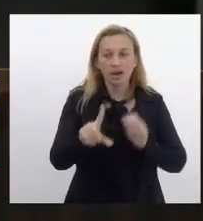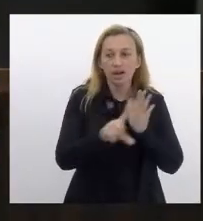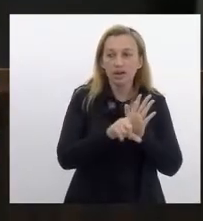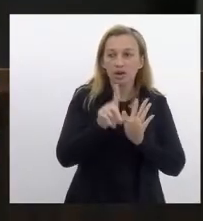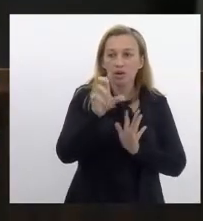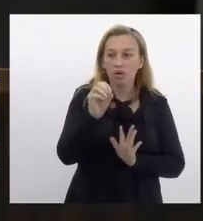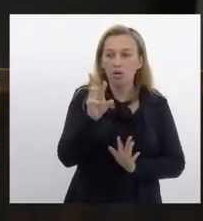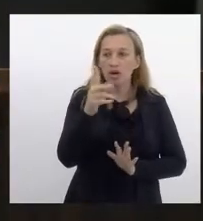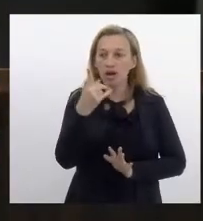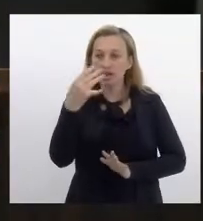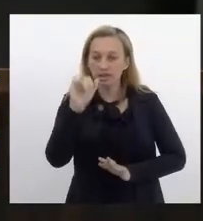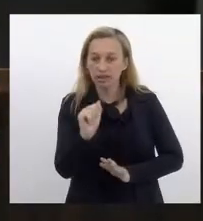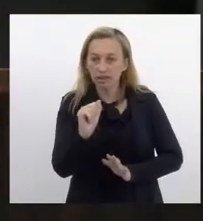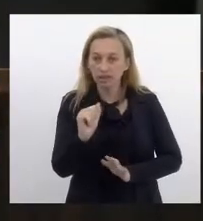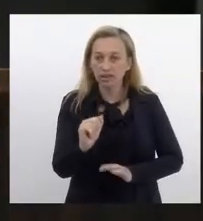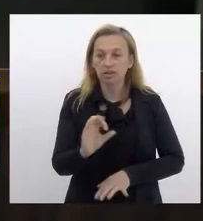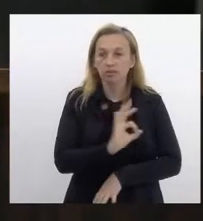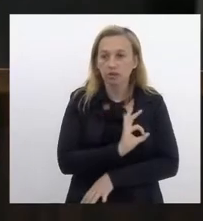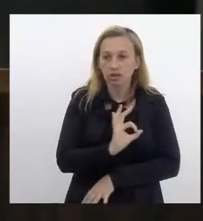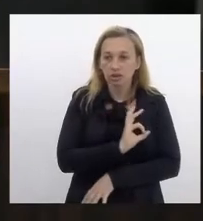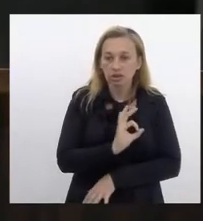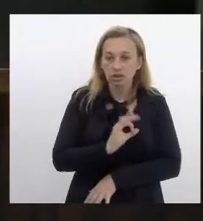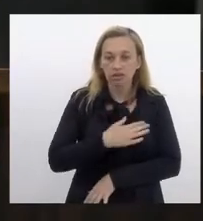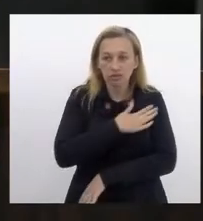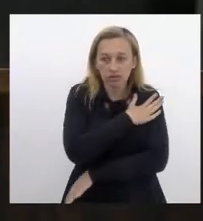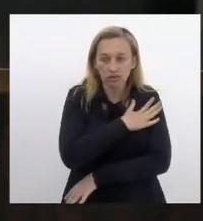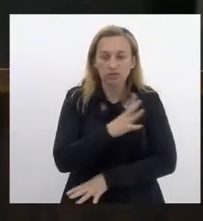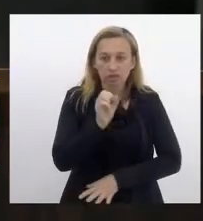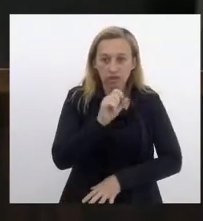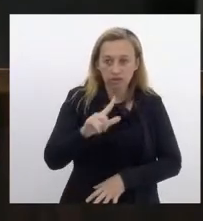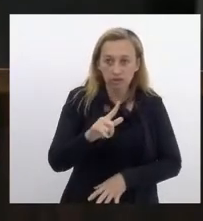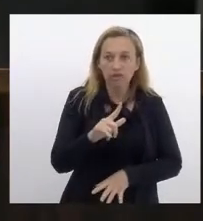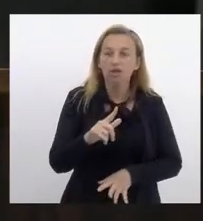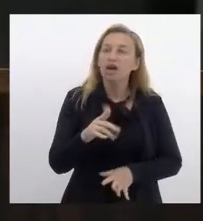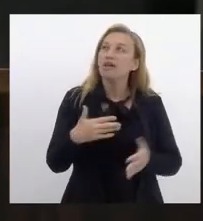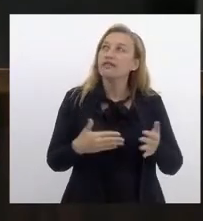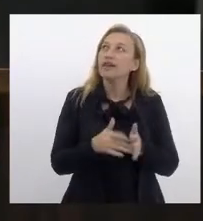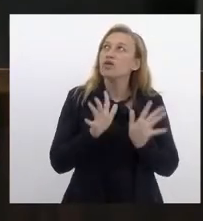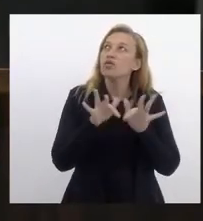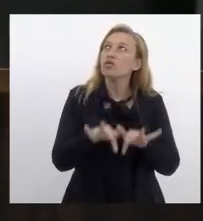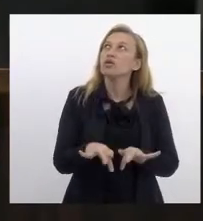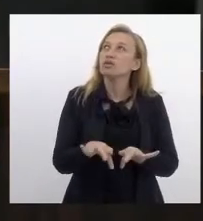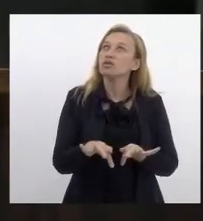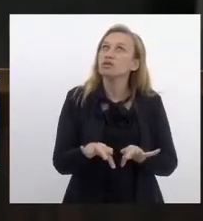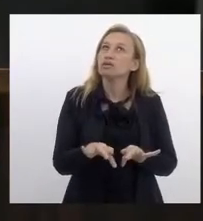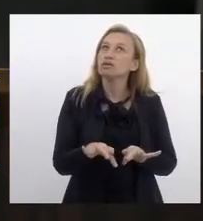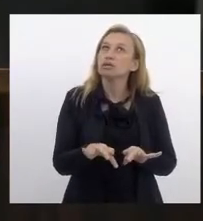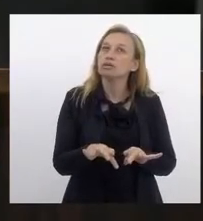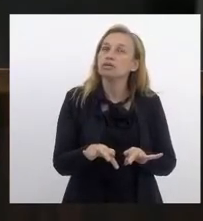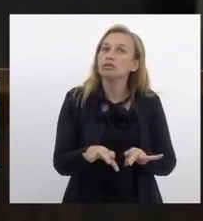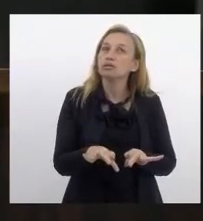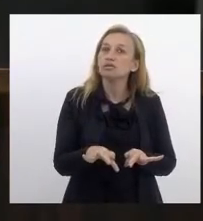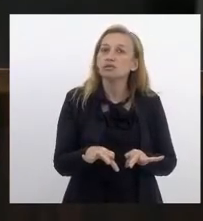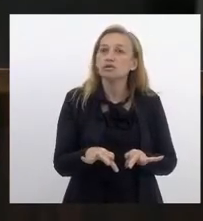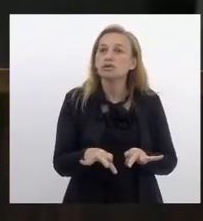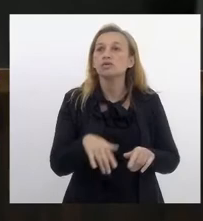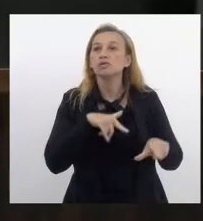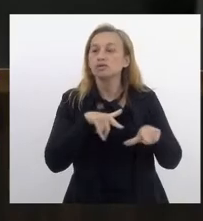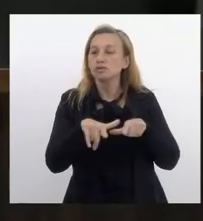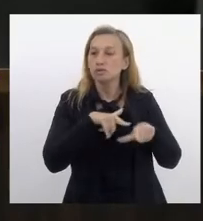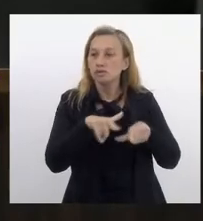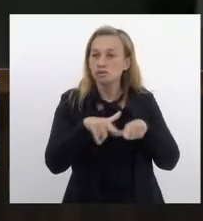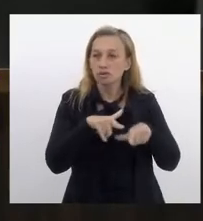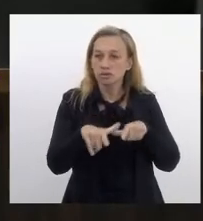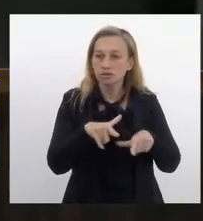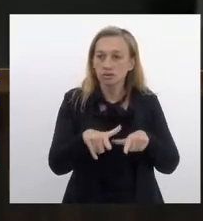vai entrar em pauta. Nós vamos dar até o final dos trabalhos,